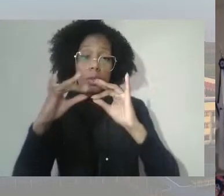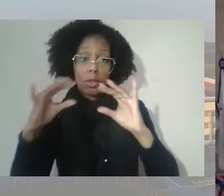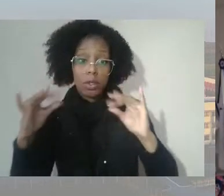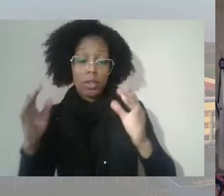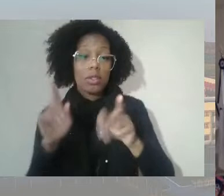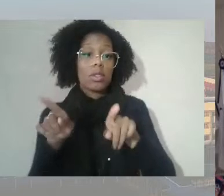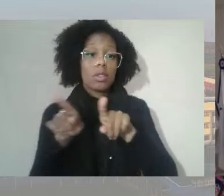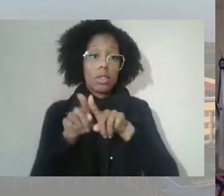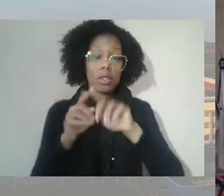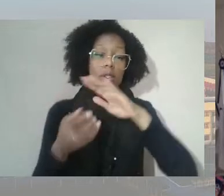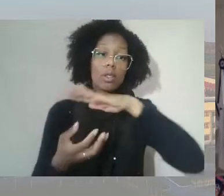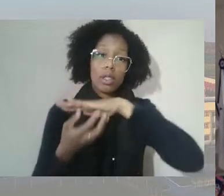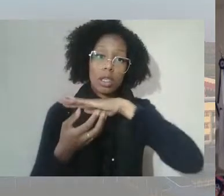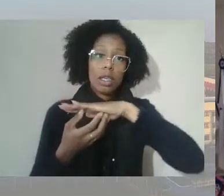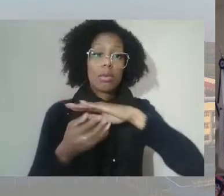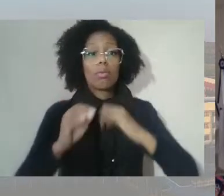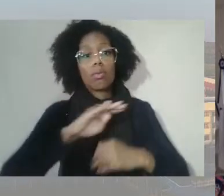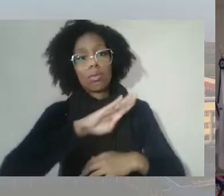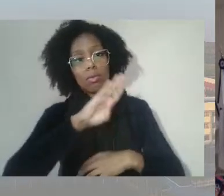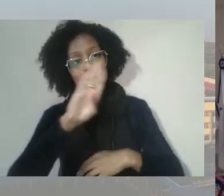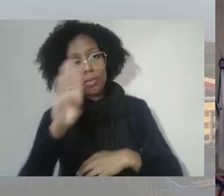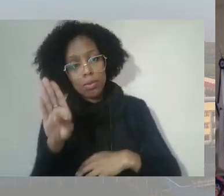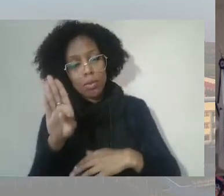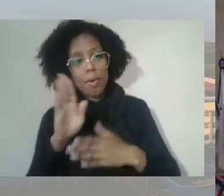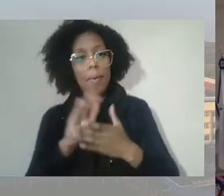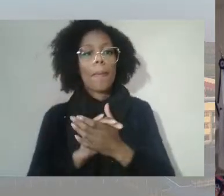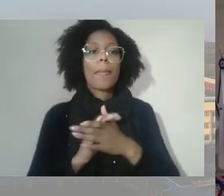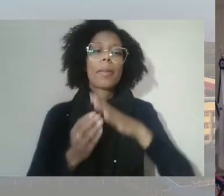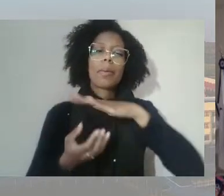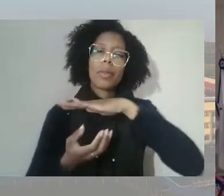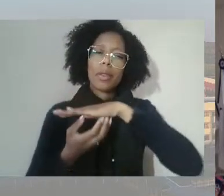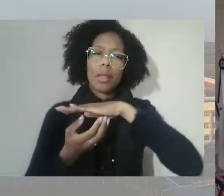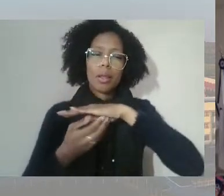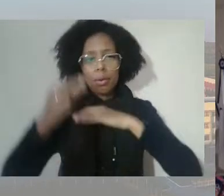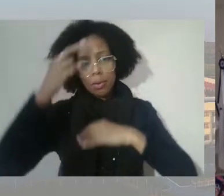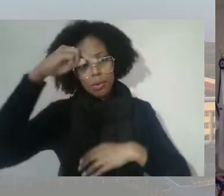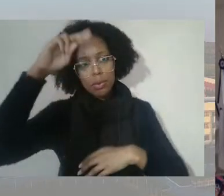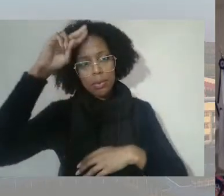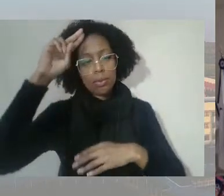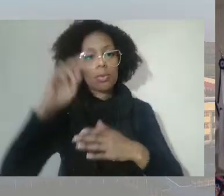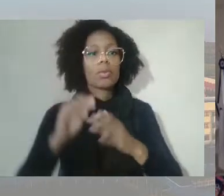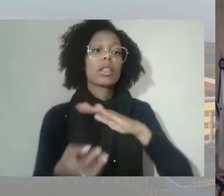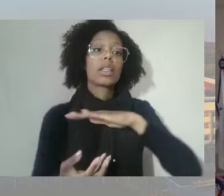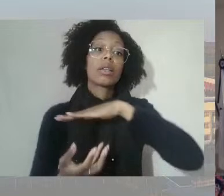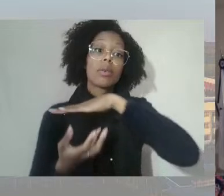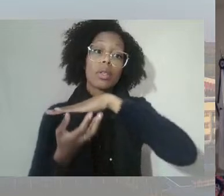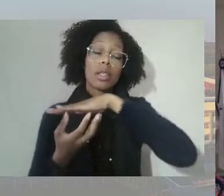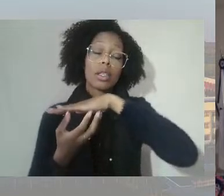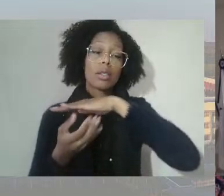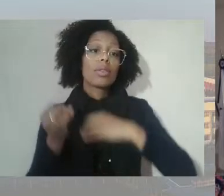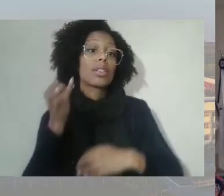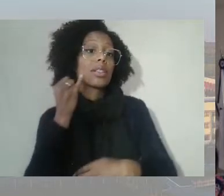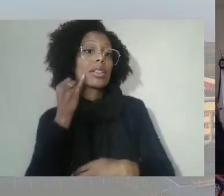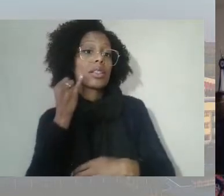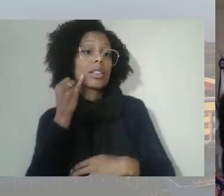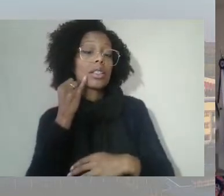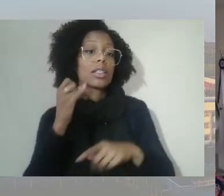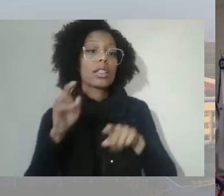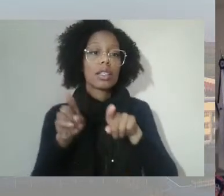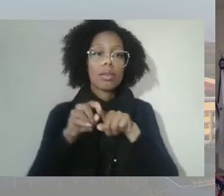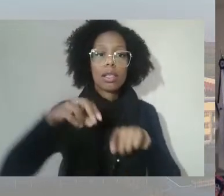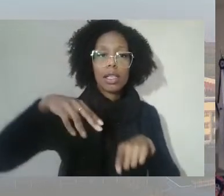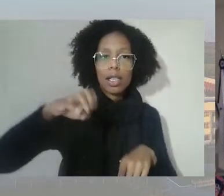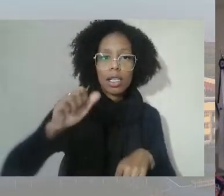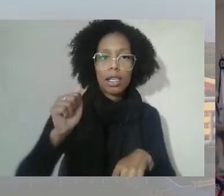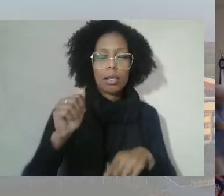Silveira, Campos Bagé, Mãe Fausta, Campos de Uruguaiana, Diva Rodrigues, Campos Itaqui, NEAB de Campos